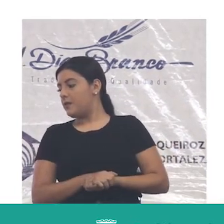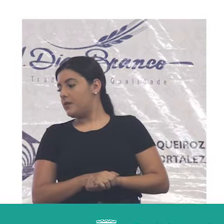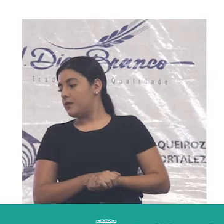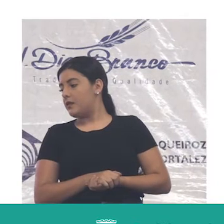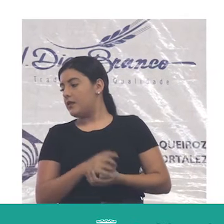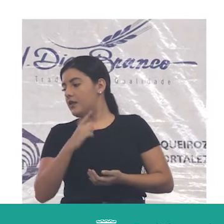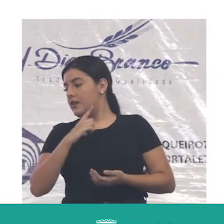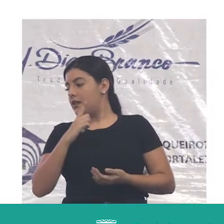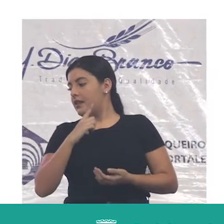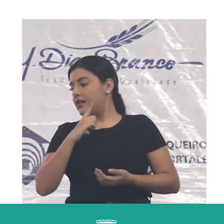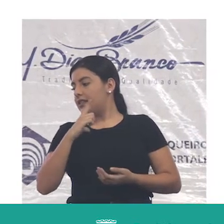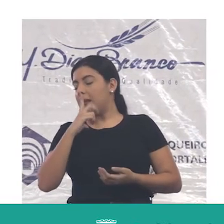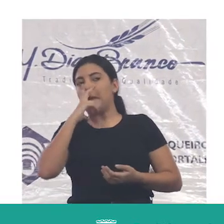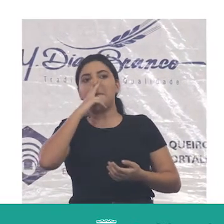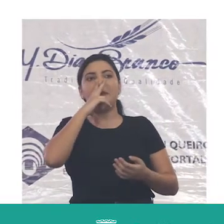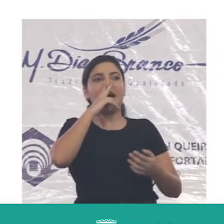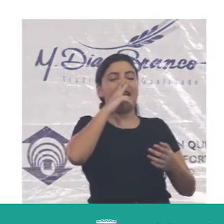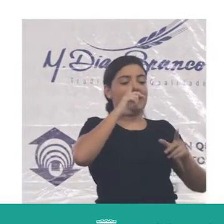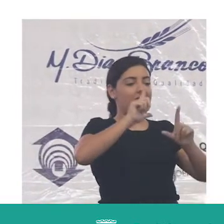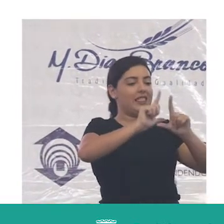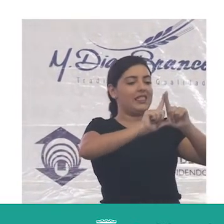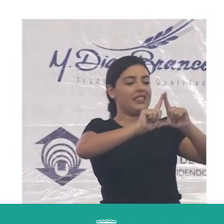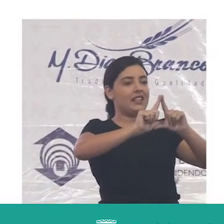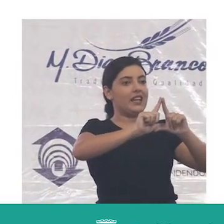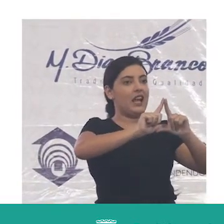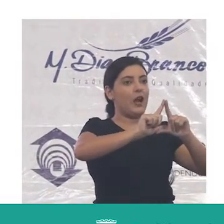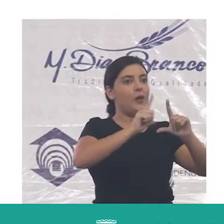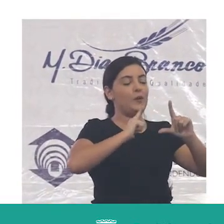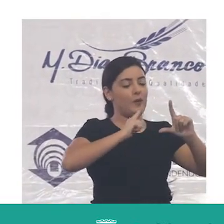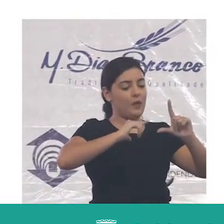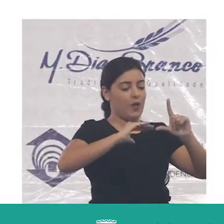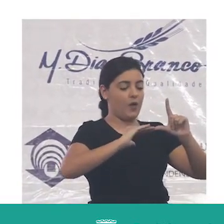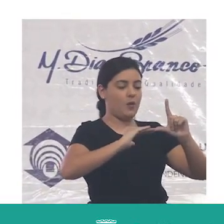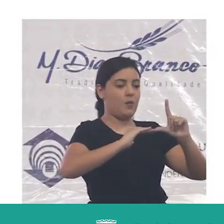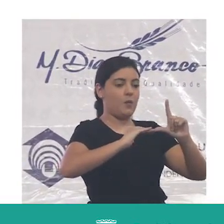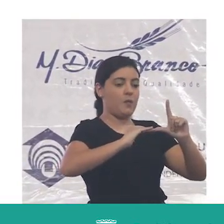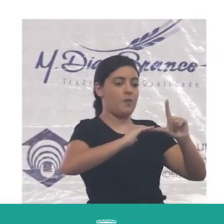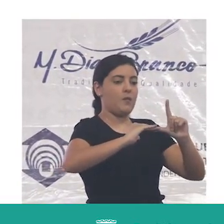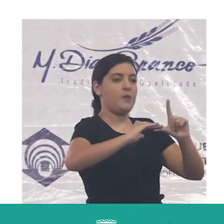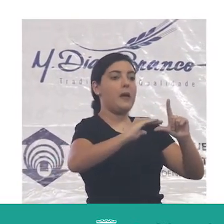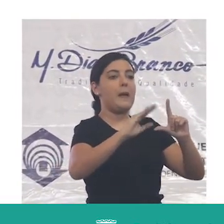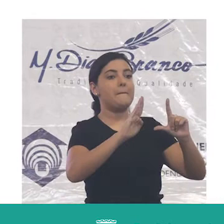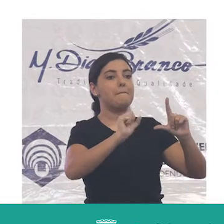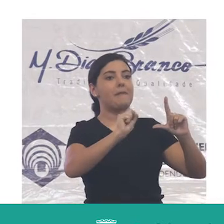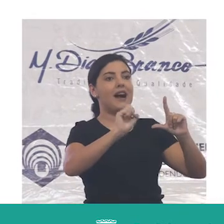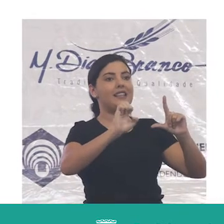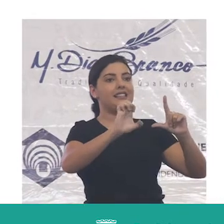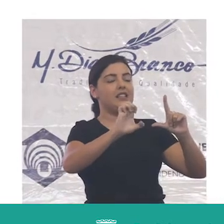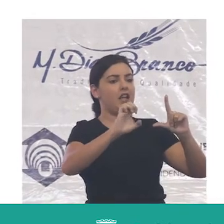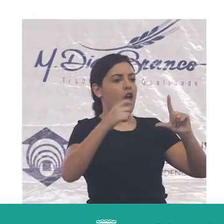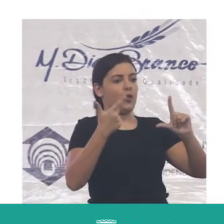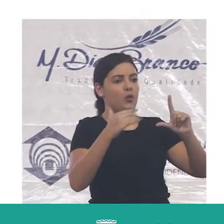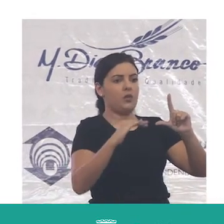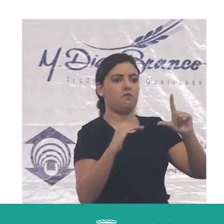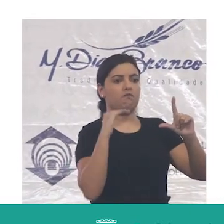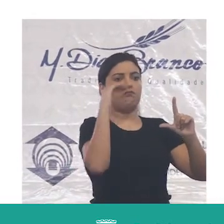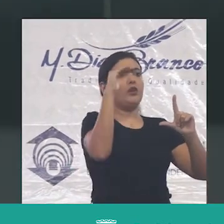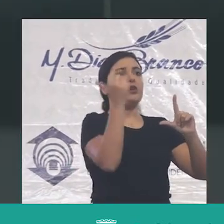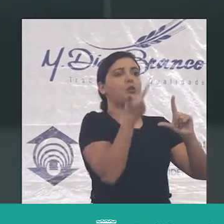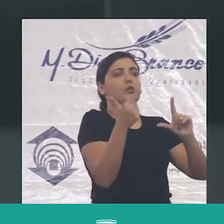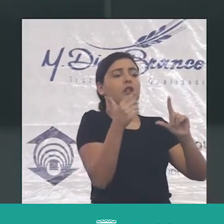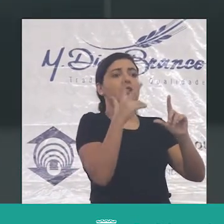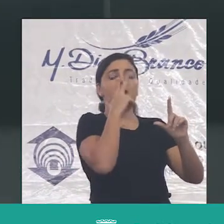um triângulo, não é não aí? O chão é só uma base que ele tem. Ele não tem outra base em cima. Em cima é só uma